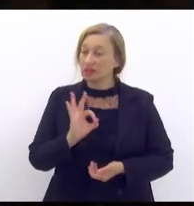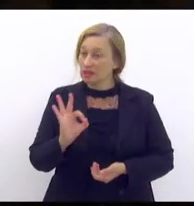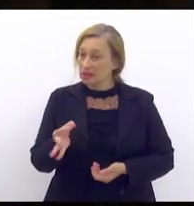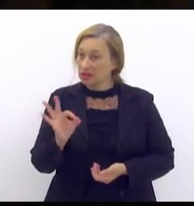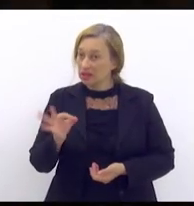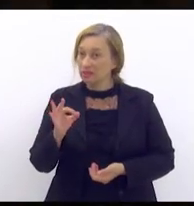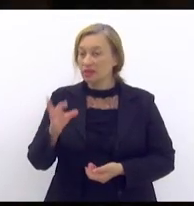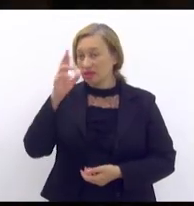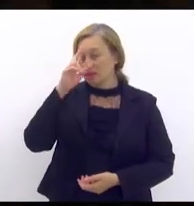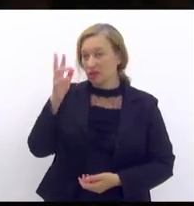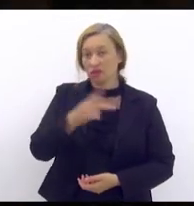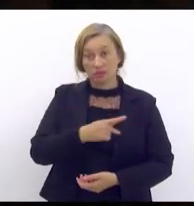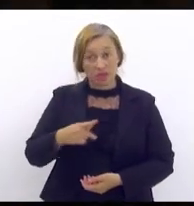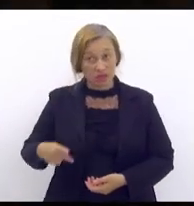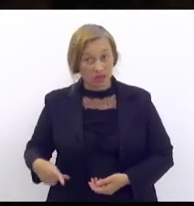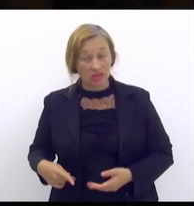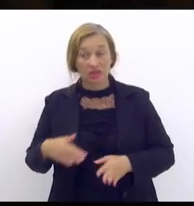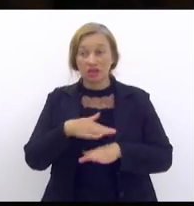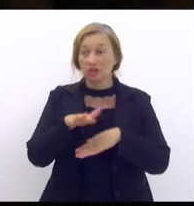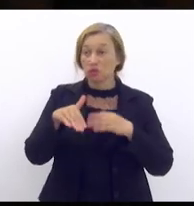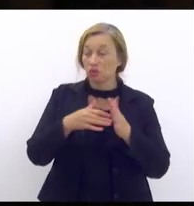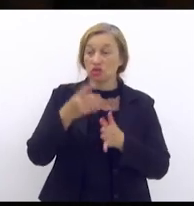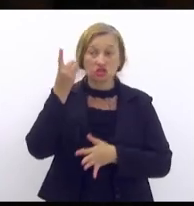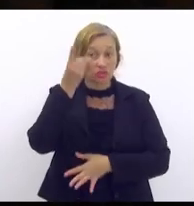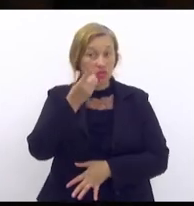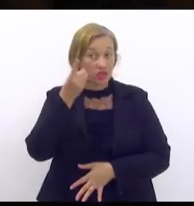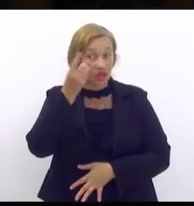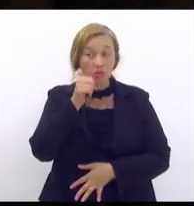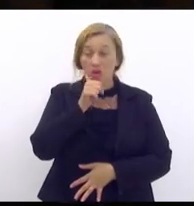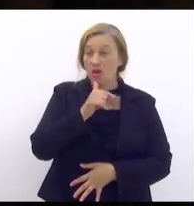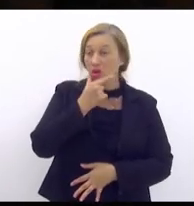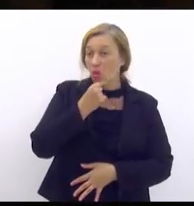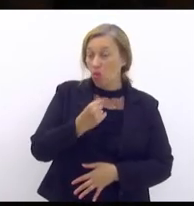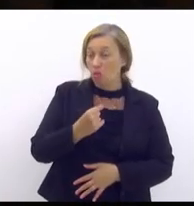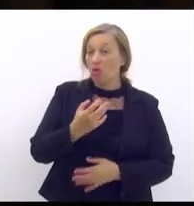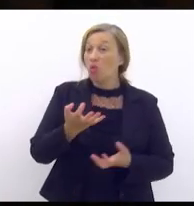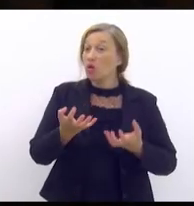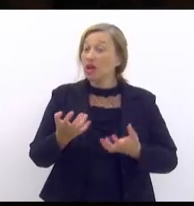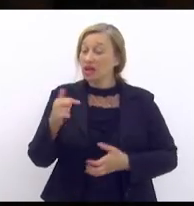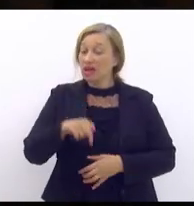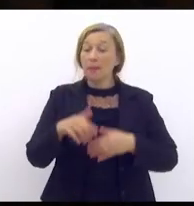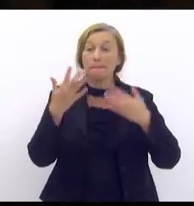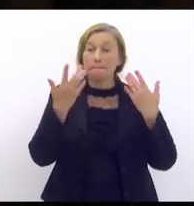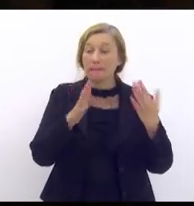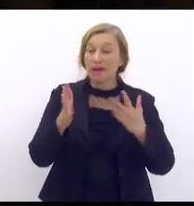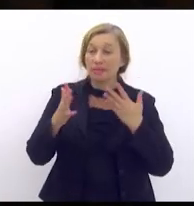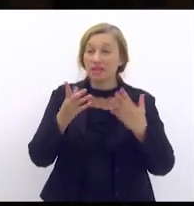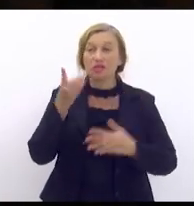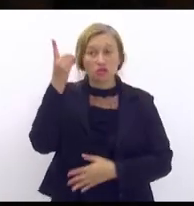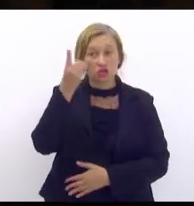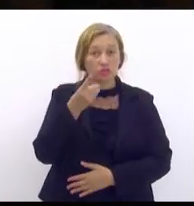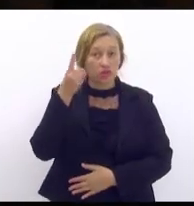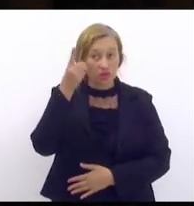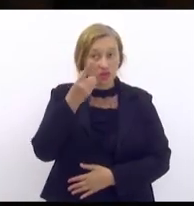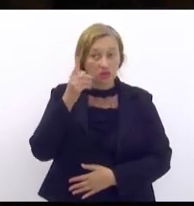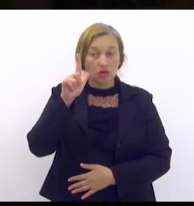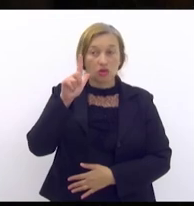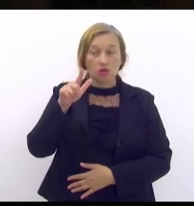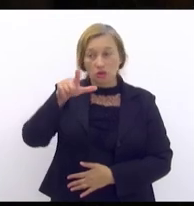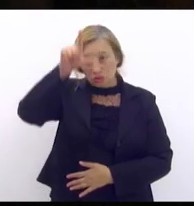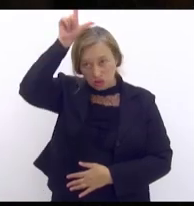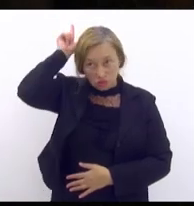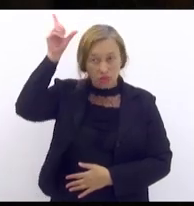Exatamente, senhora presidenta, senhoras deputadas, senhores deputados. Eu quero aqui parabenizar os deputados Luiz Paulo e